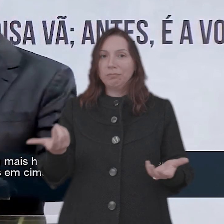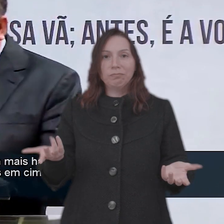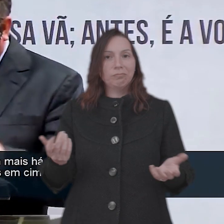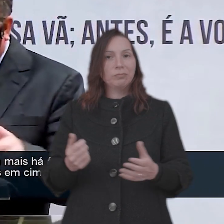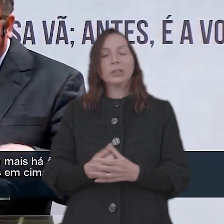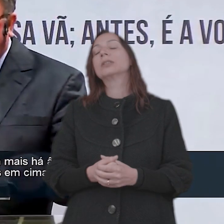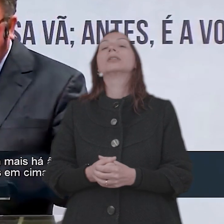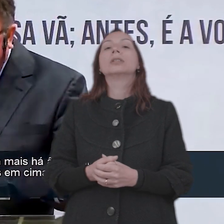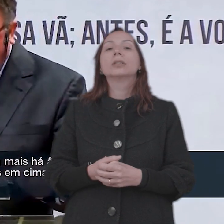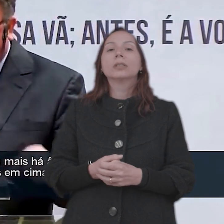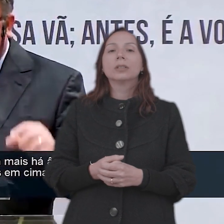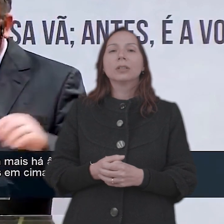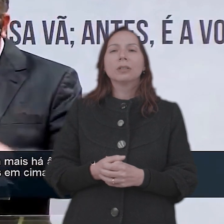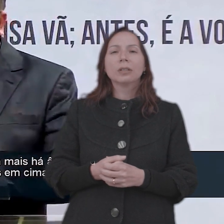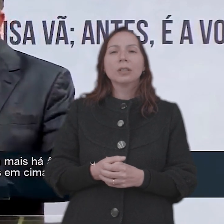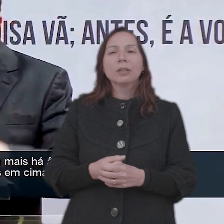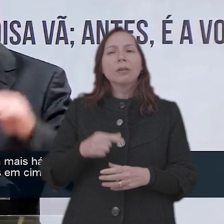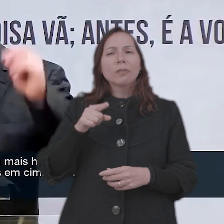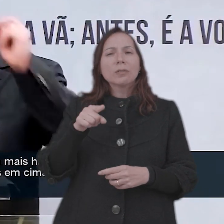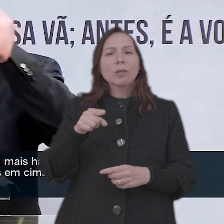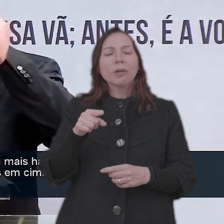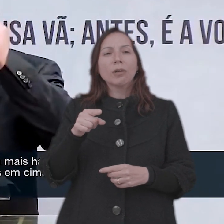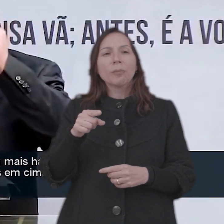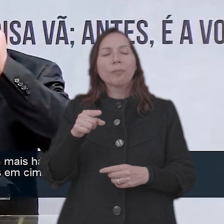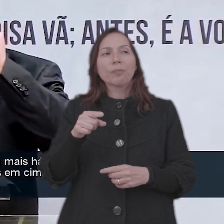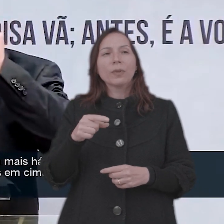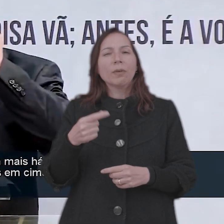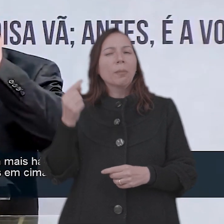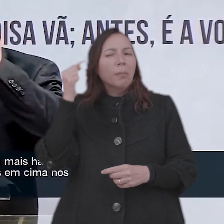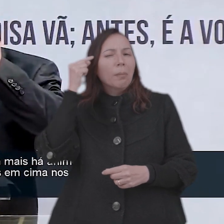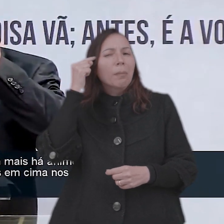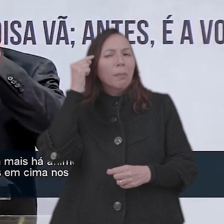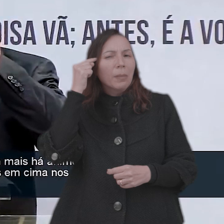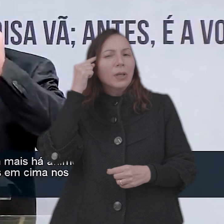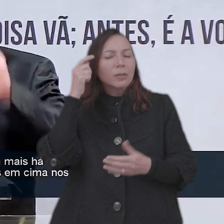E eu queria que você pensasse comigo nesse texto.